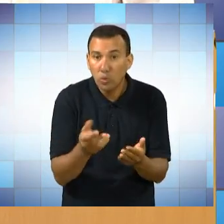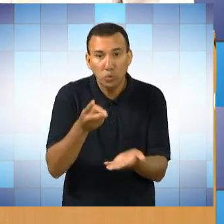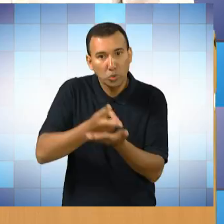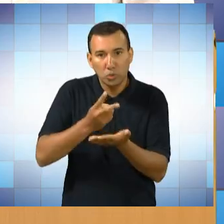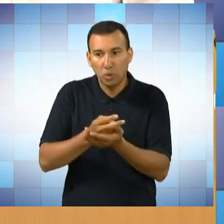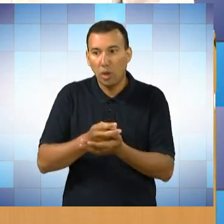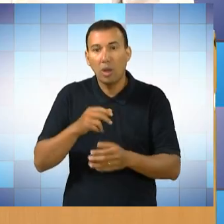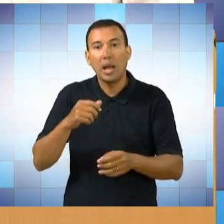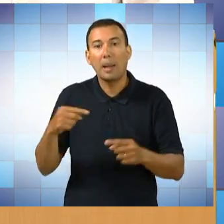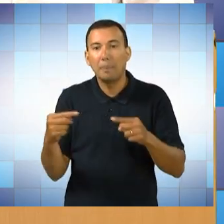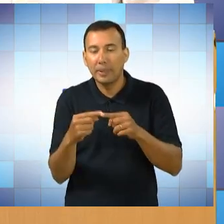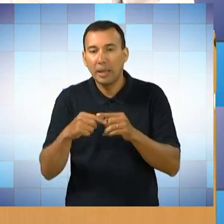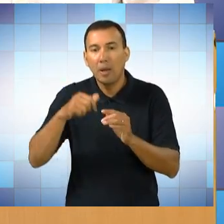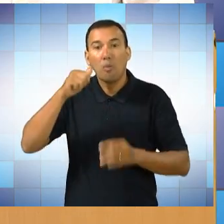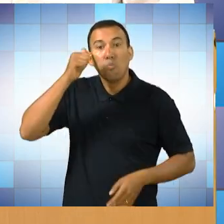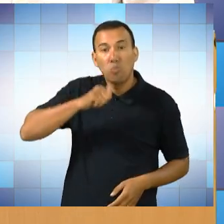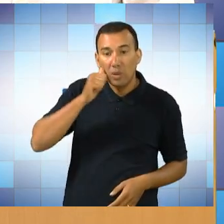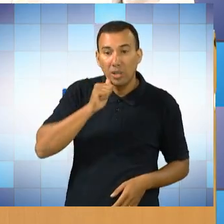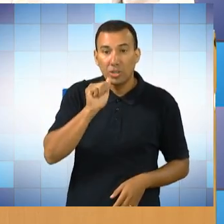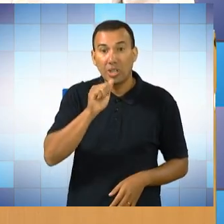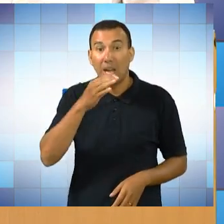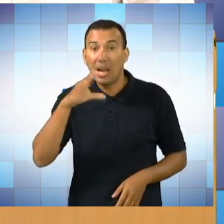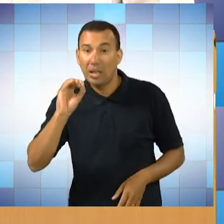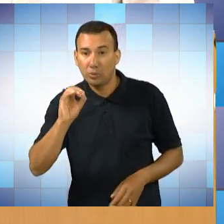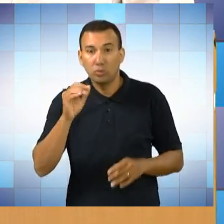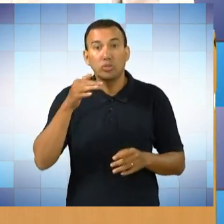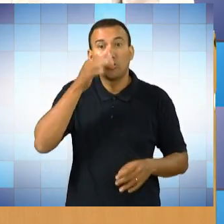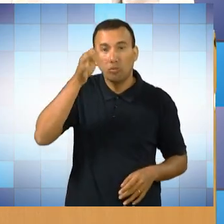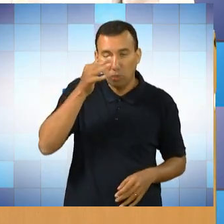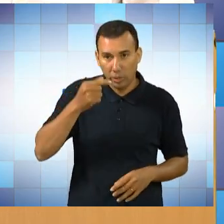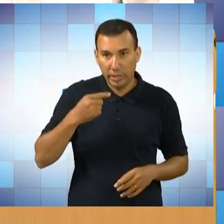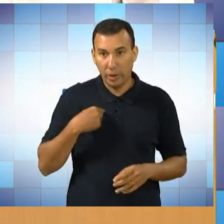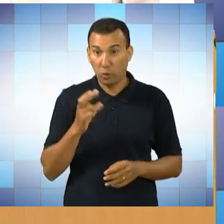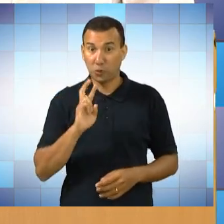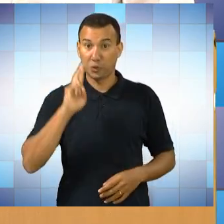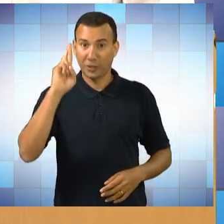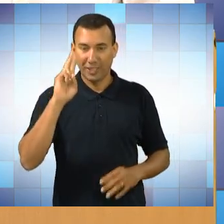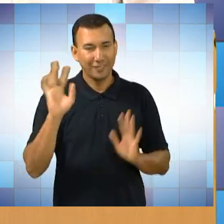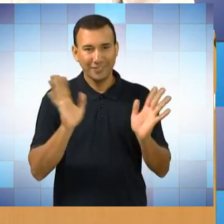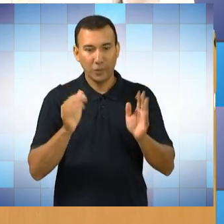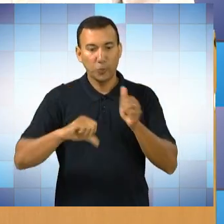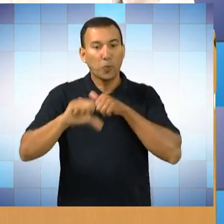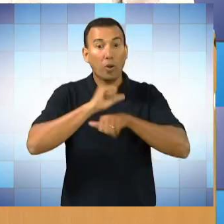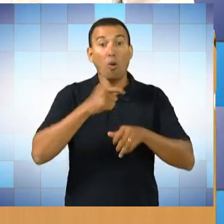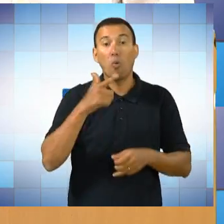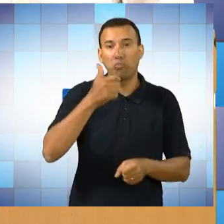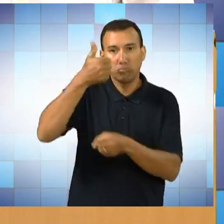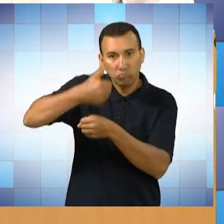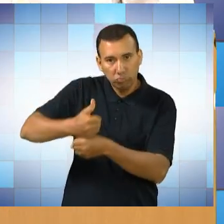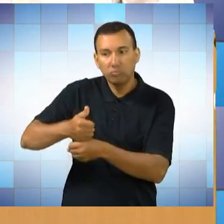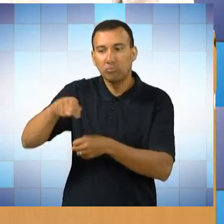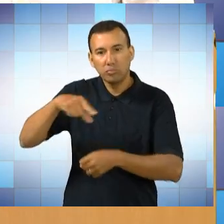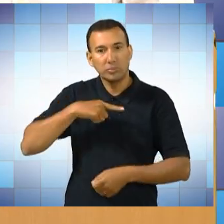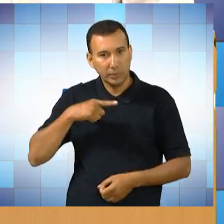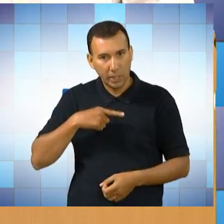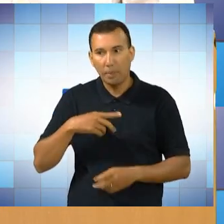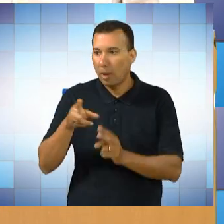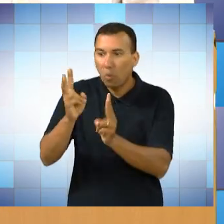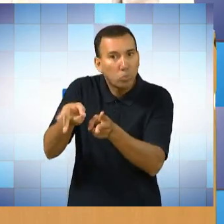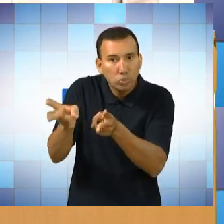Mulheres de Aço de Flores. Eu não estou mais à frente, mas uma outra pessoa dá continuidade, a diretora da